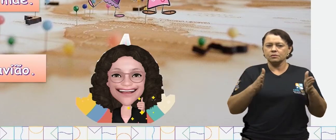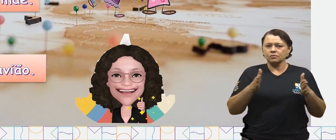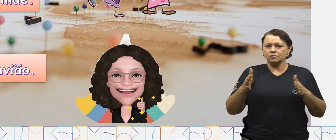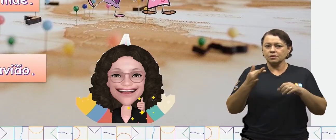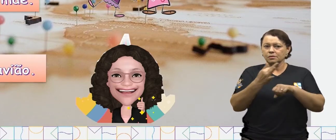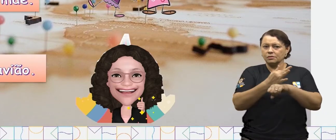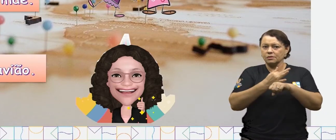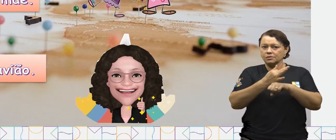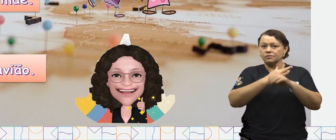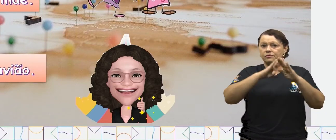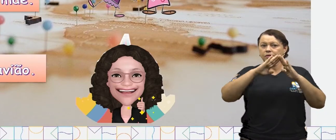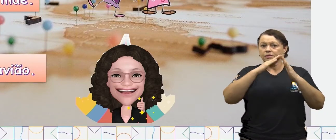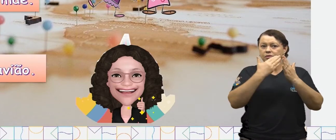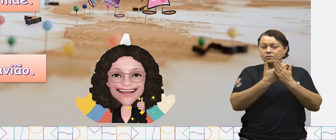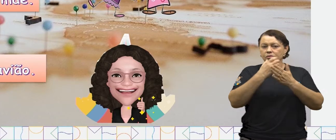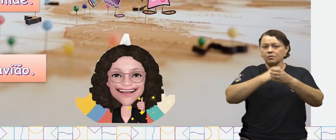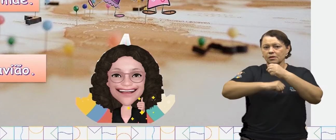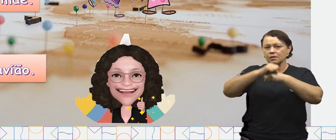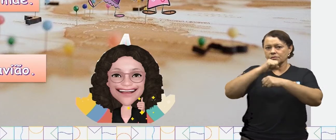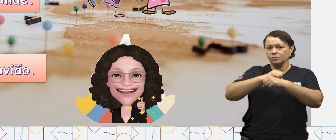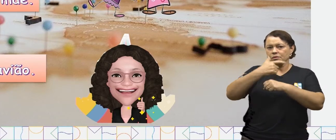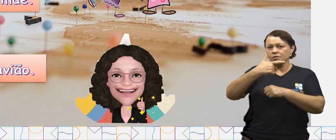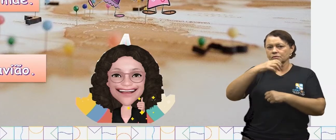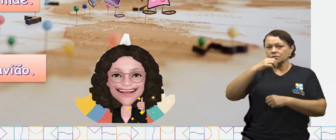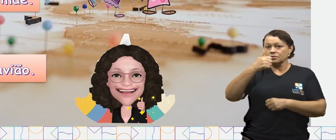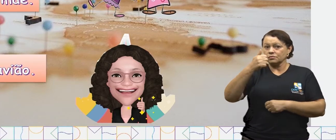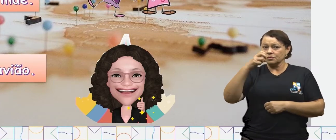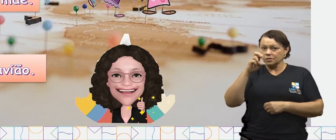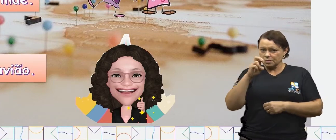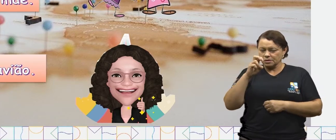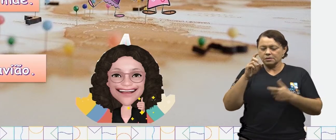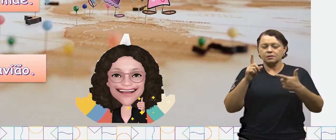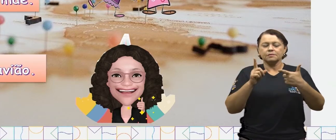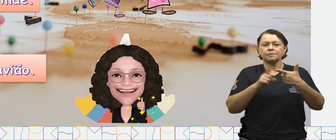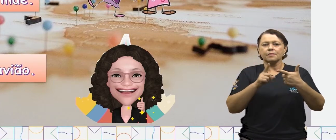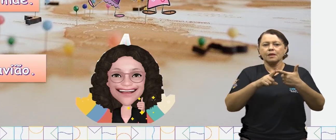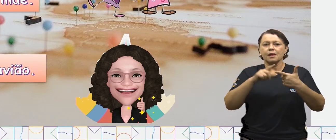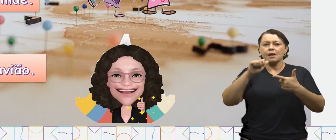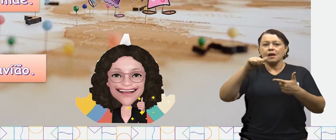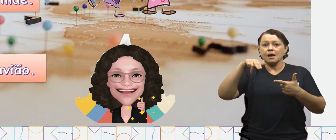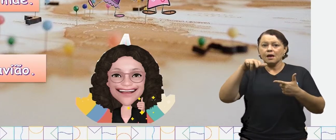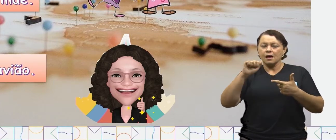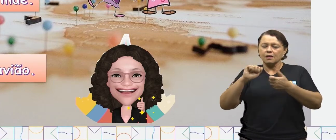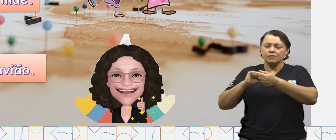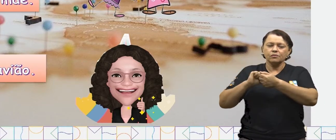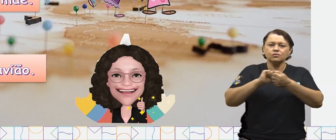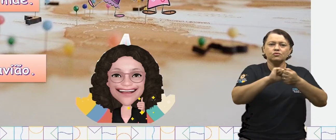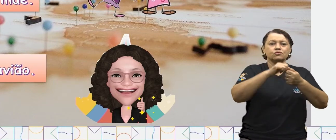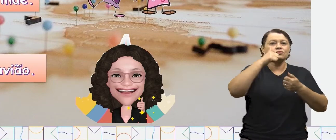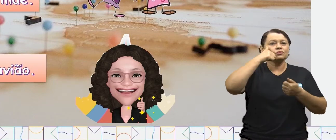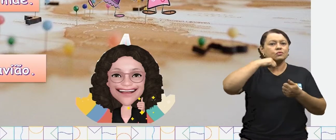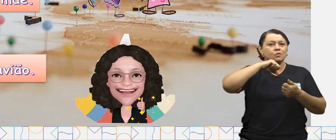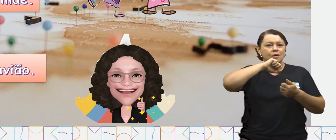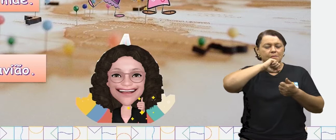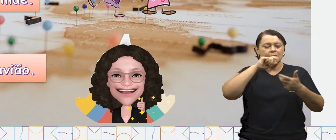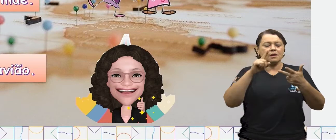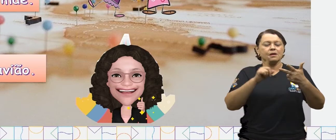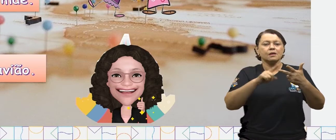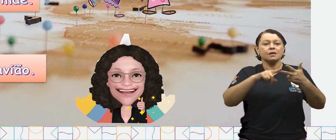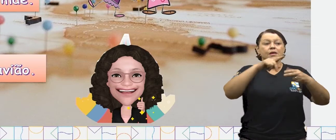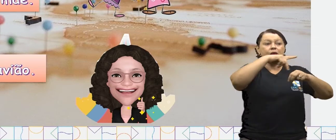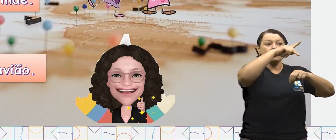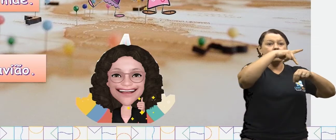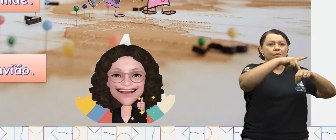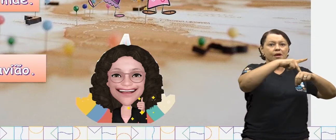período das férias escolares do ano de 2015. A Ana Luísa foi com a sua mãe. O país